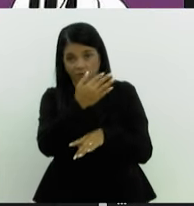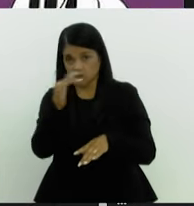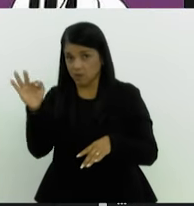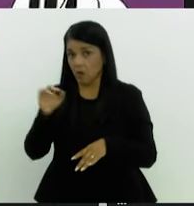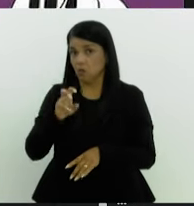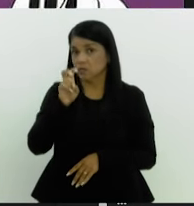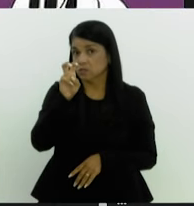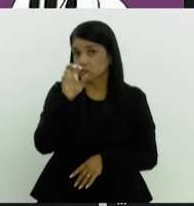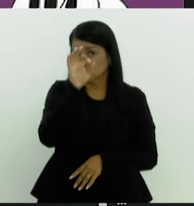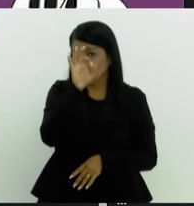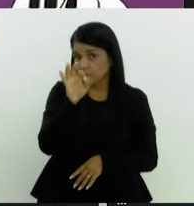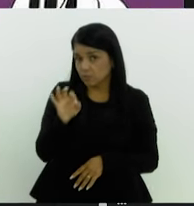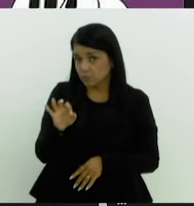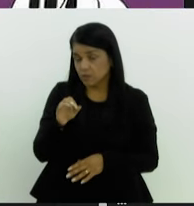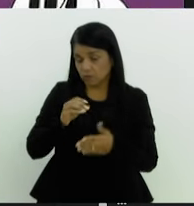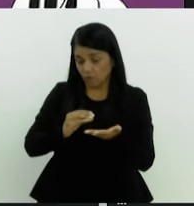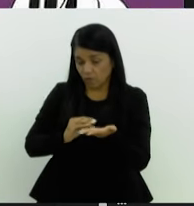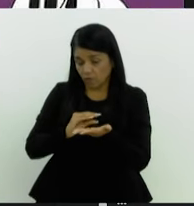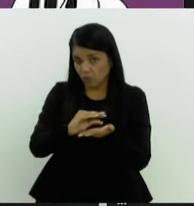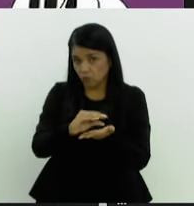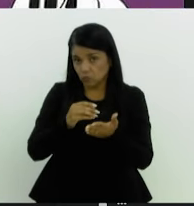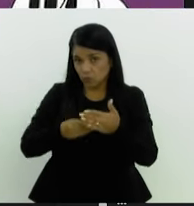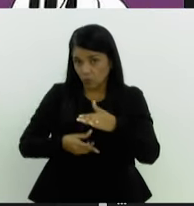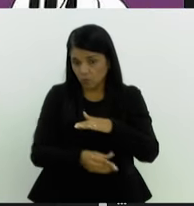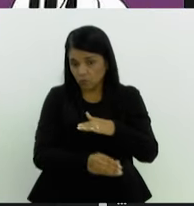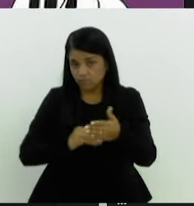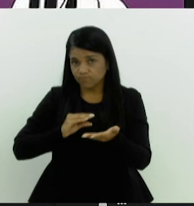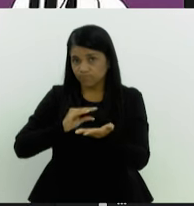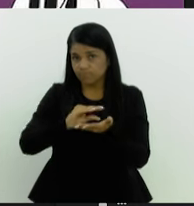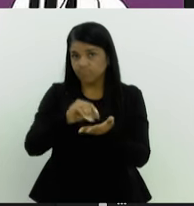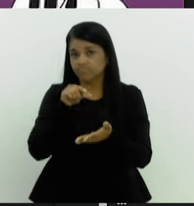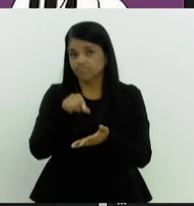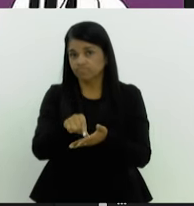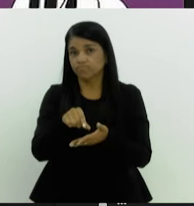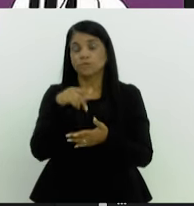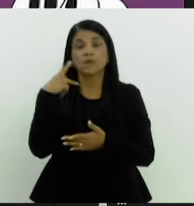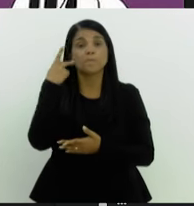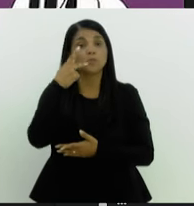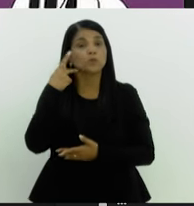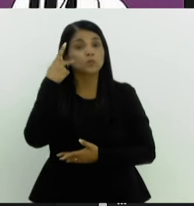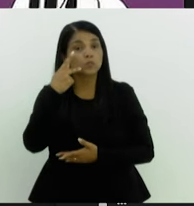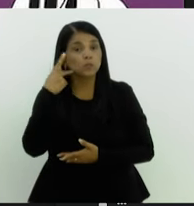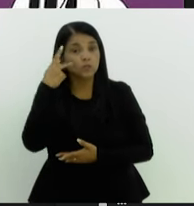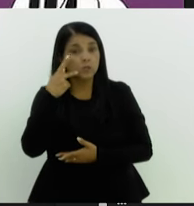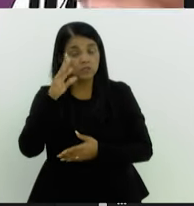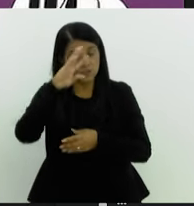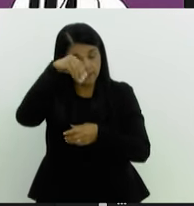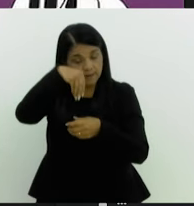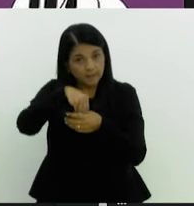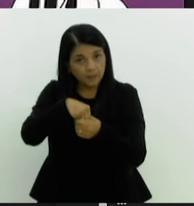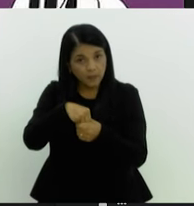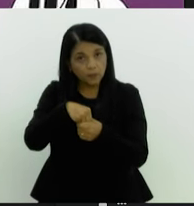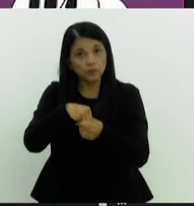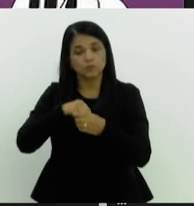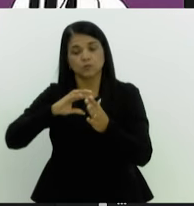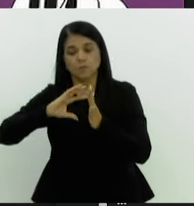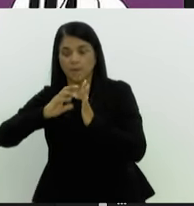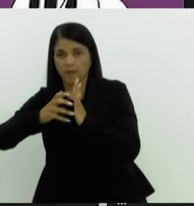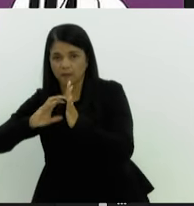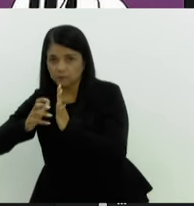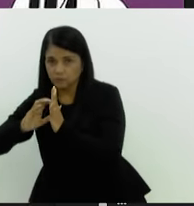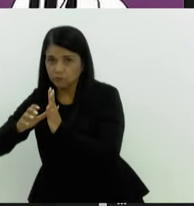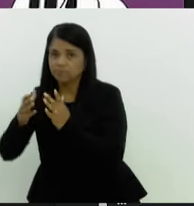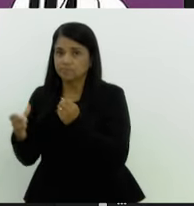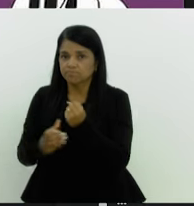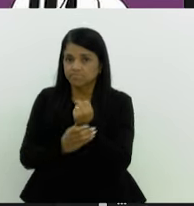5% do fundo partidário ele deve ser aplicado em políticas internas dos próprios partidos para